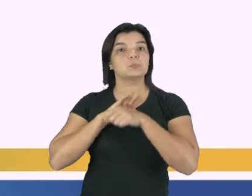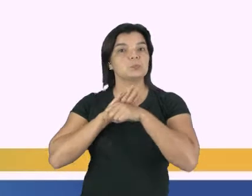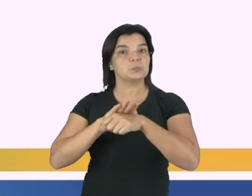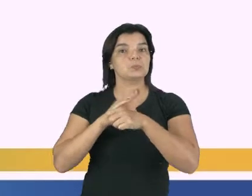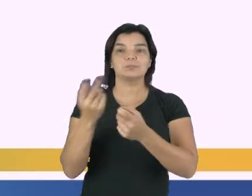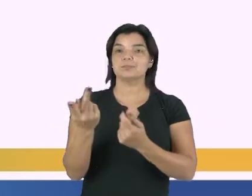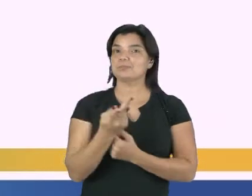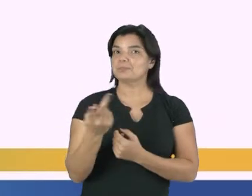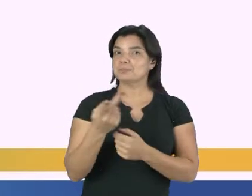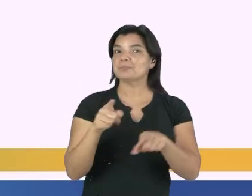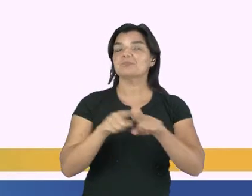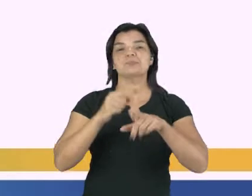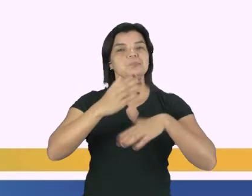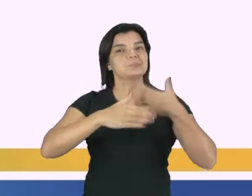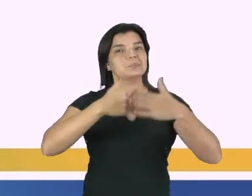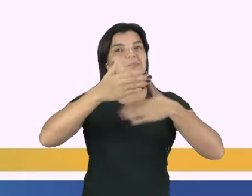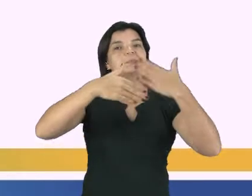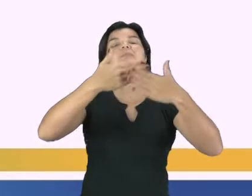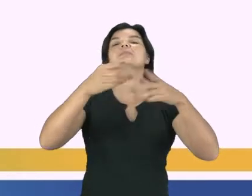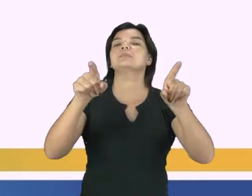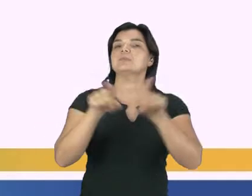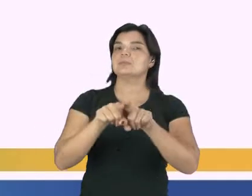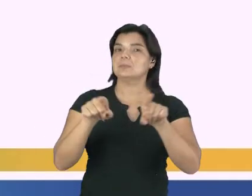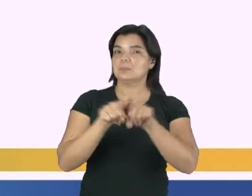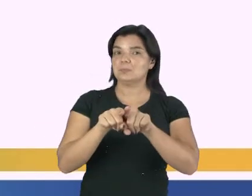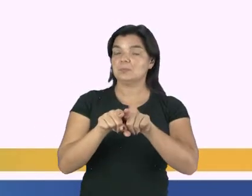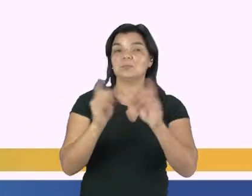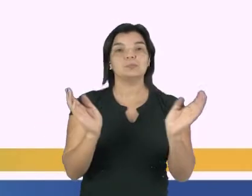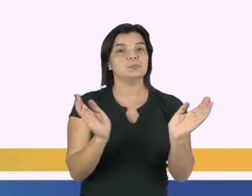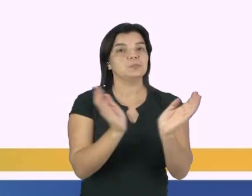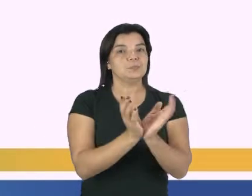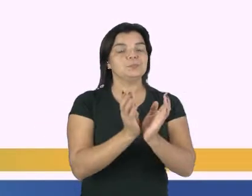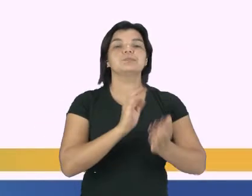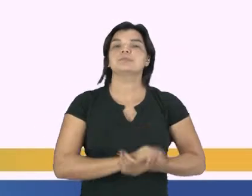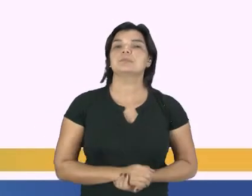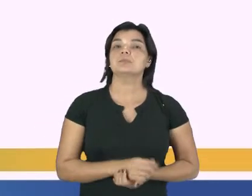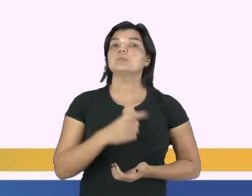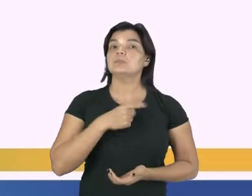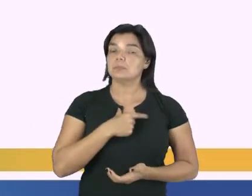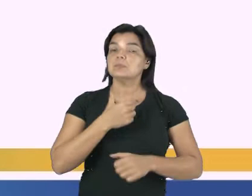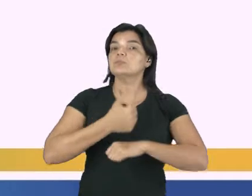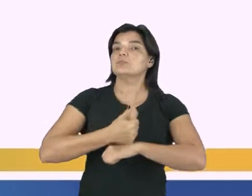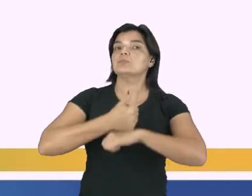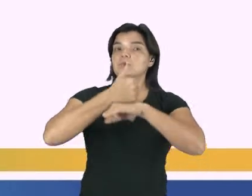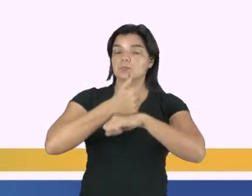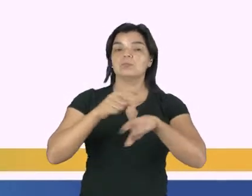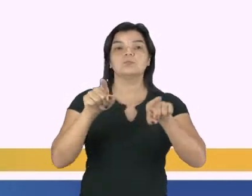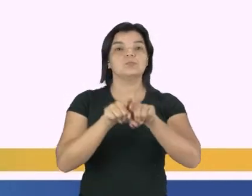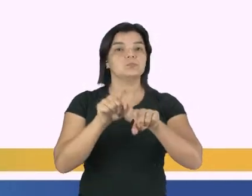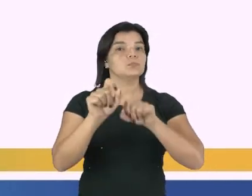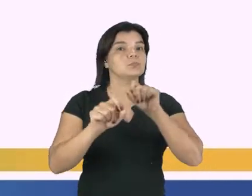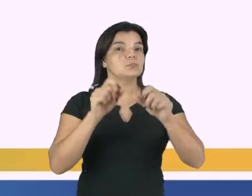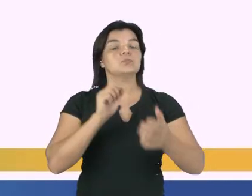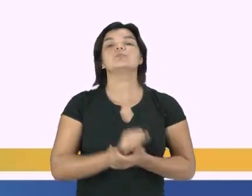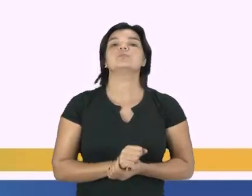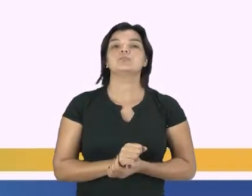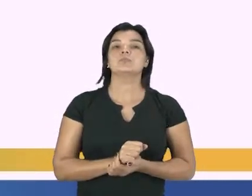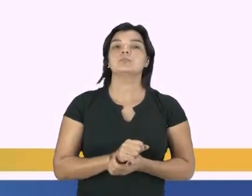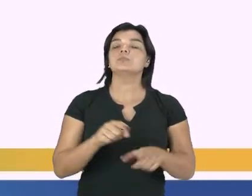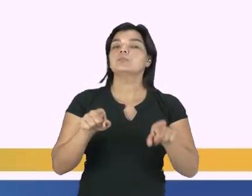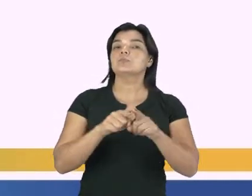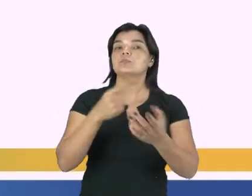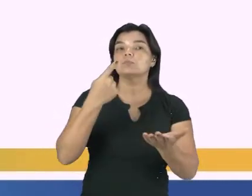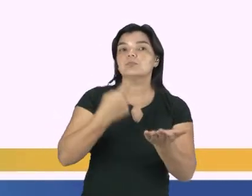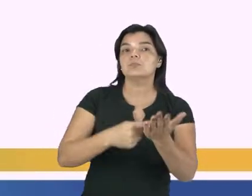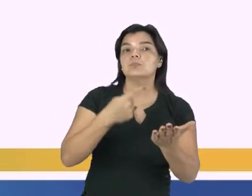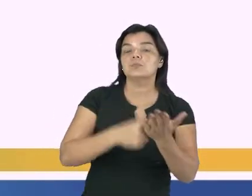beneficiar ambos com um crescimento maior e em conjunto. São qualificados a partir dos acordos